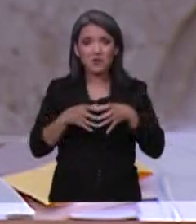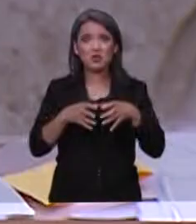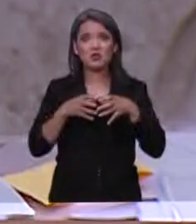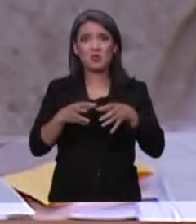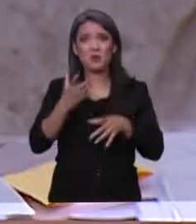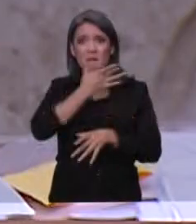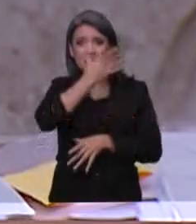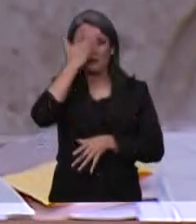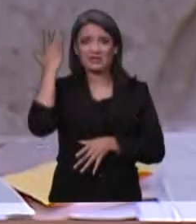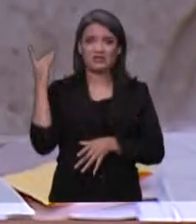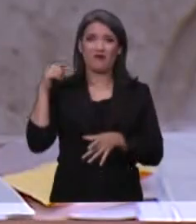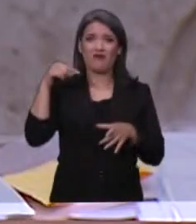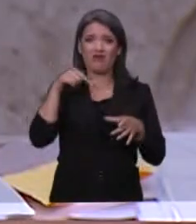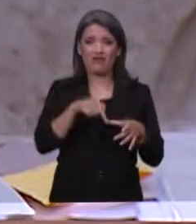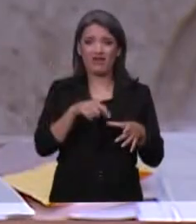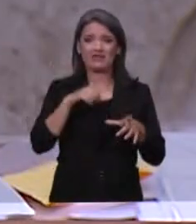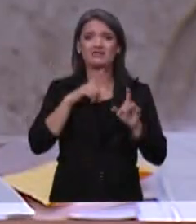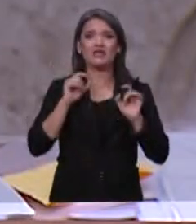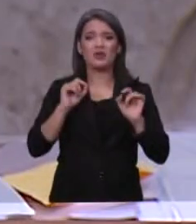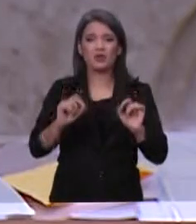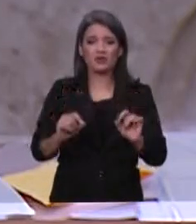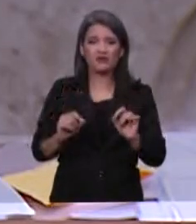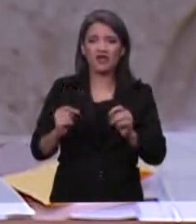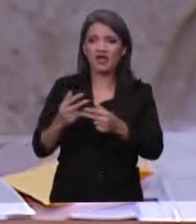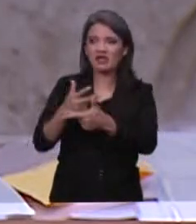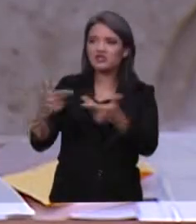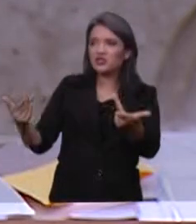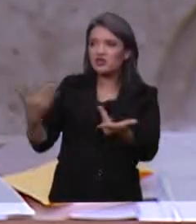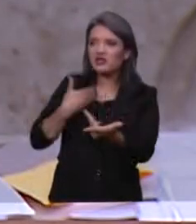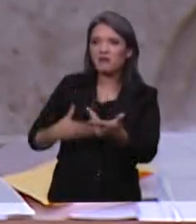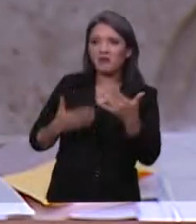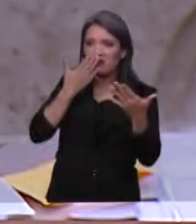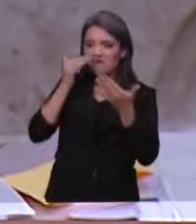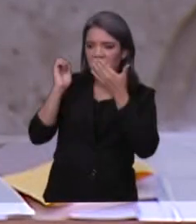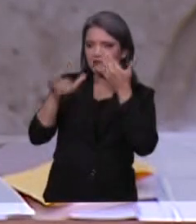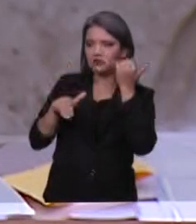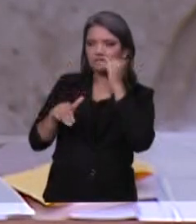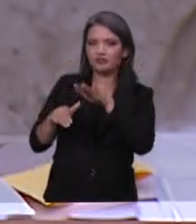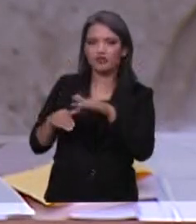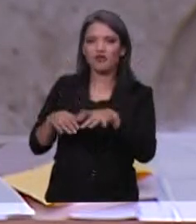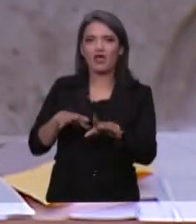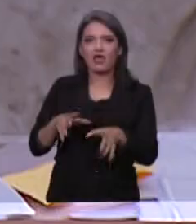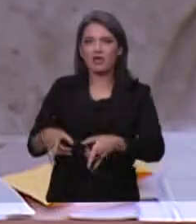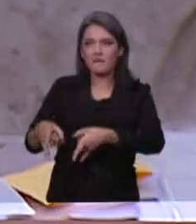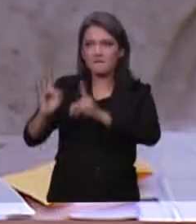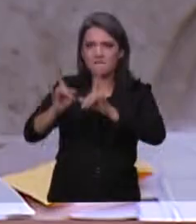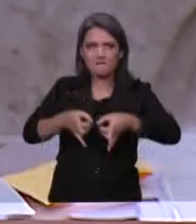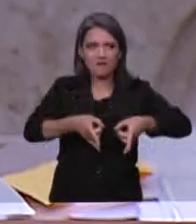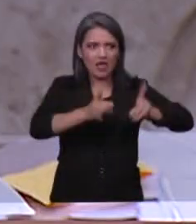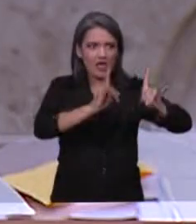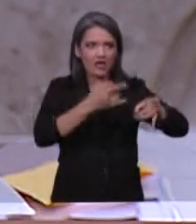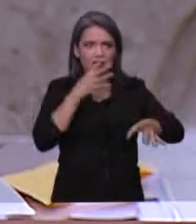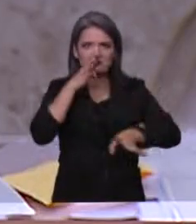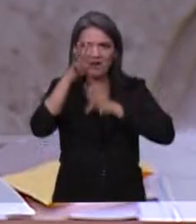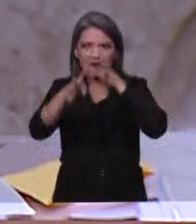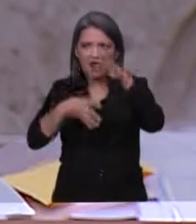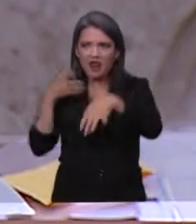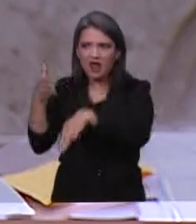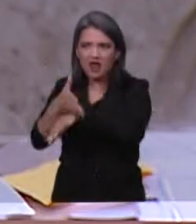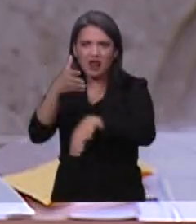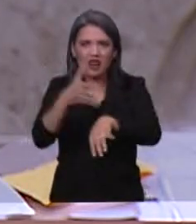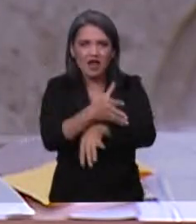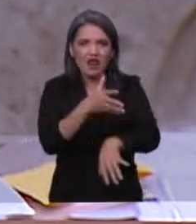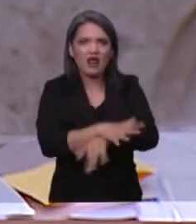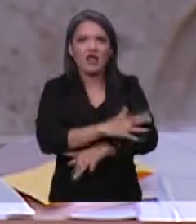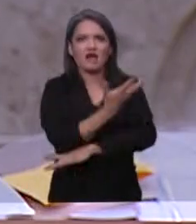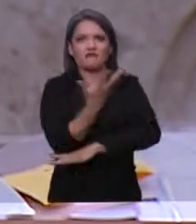com total desprezo pela coisa pública, invadiu esses prédios históricos da Praça dos Três